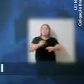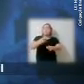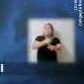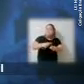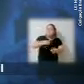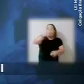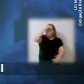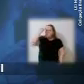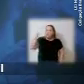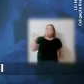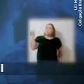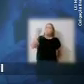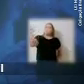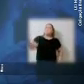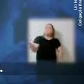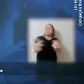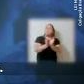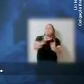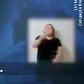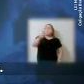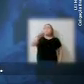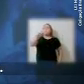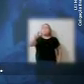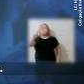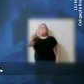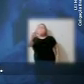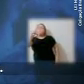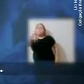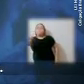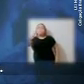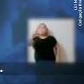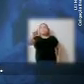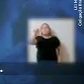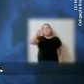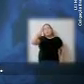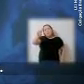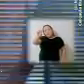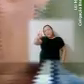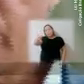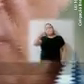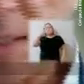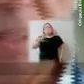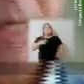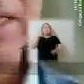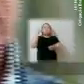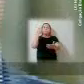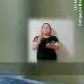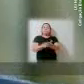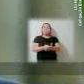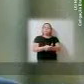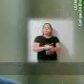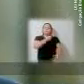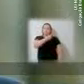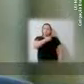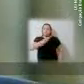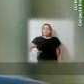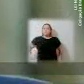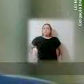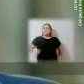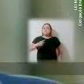buscar um dos mais respeitados nomes do Brasil Para compor a sua equipe Paulo Guedes Com a determinação